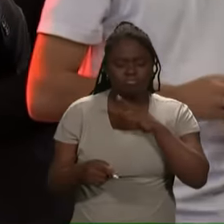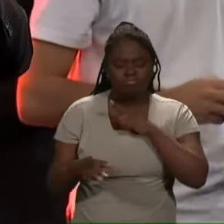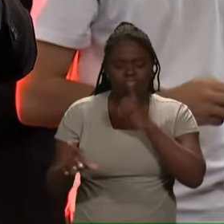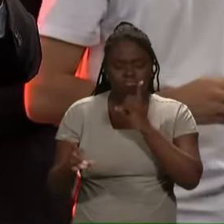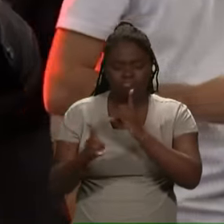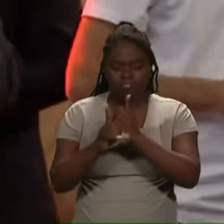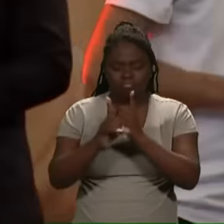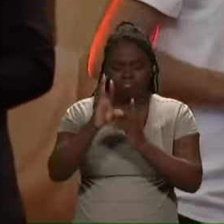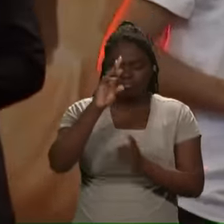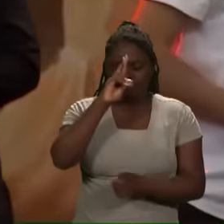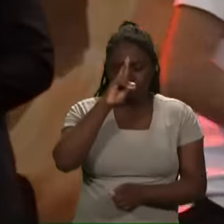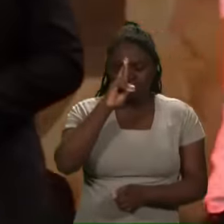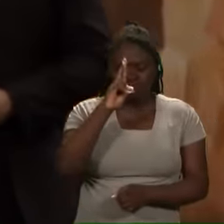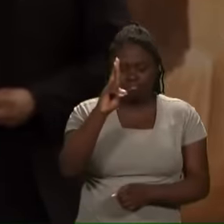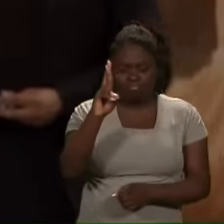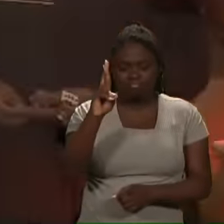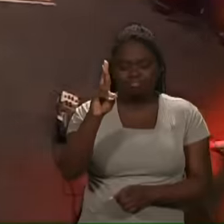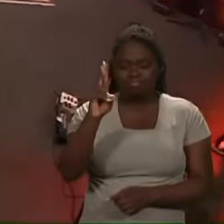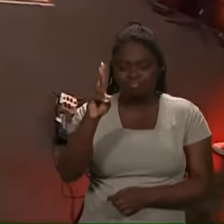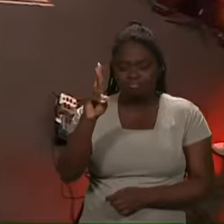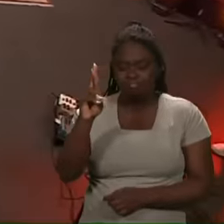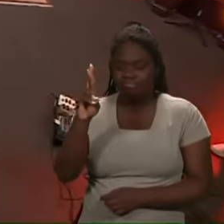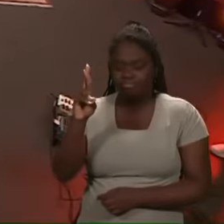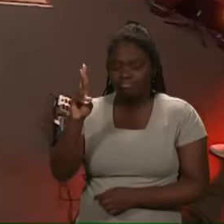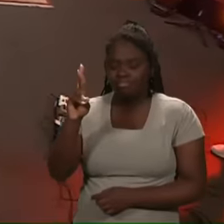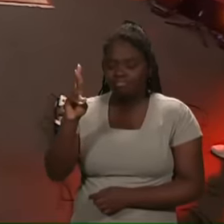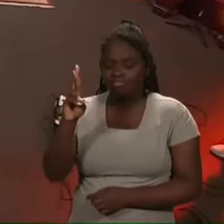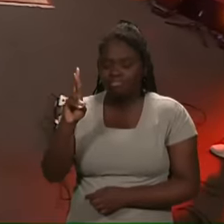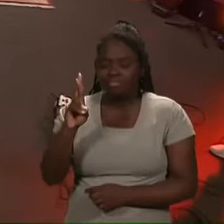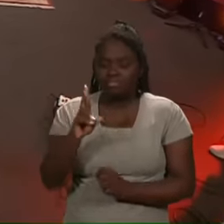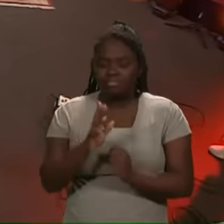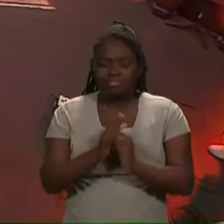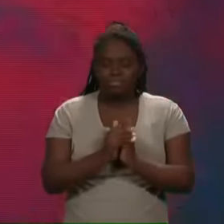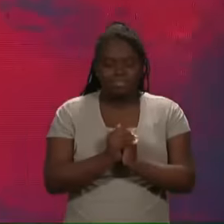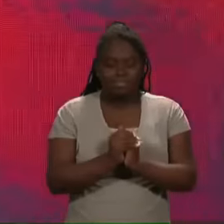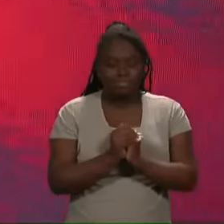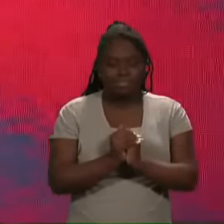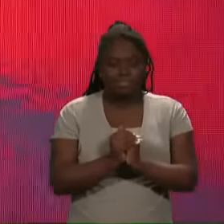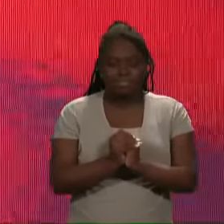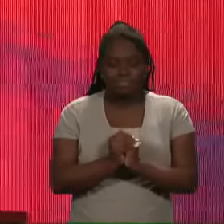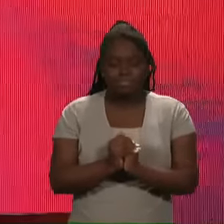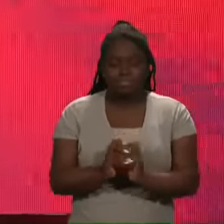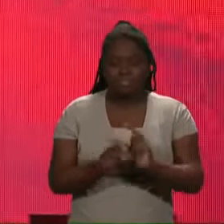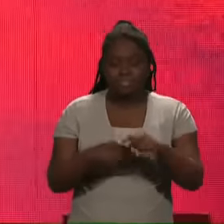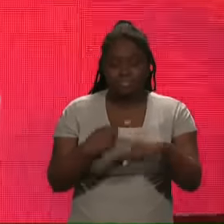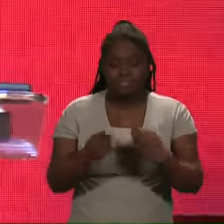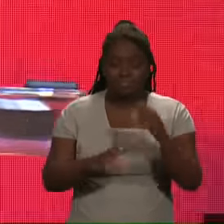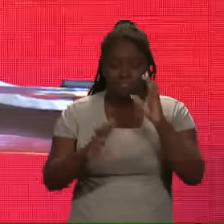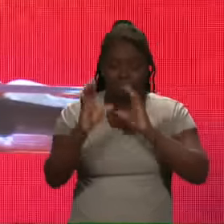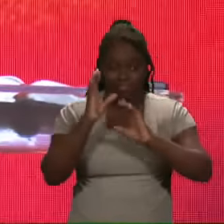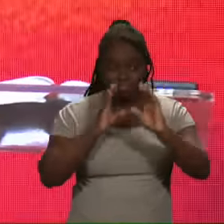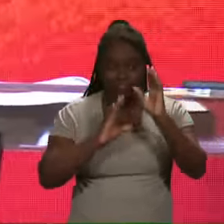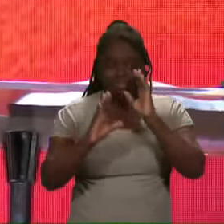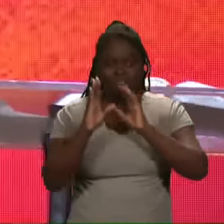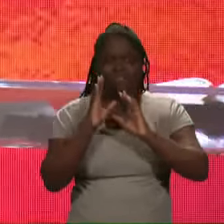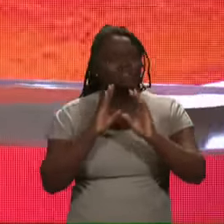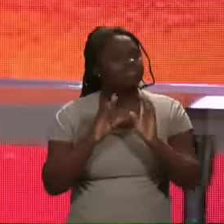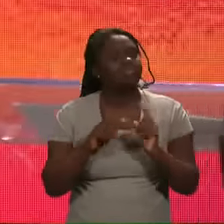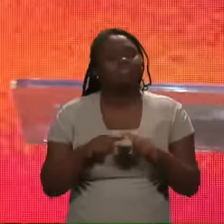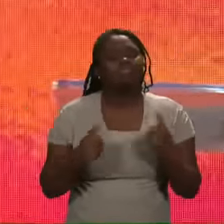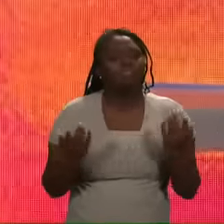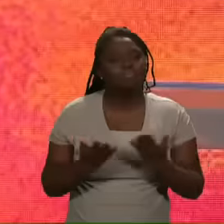contigo. Com seus olhos fechados, daqui a pouquinho vamos cantar, fique com seus olhos